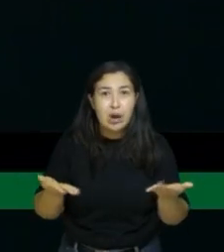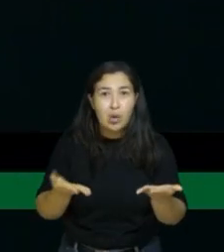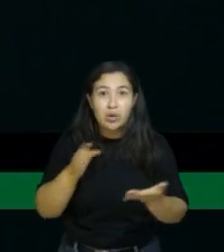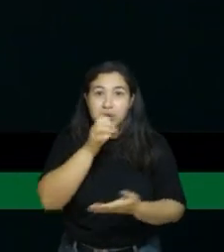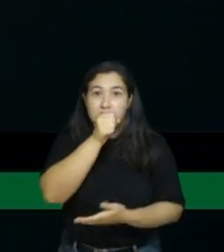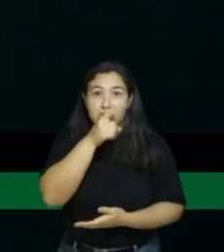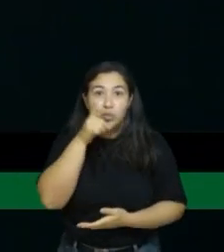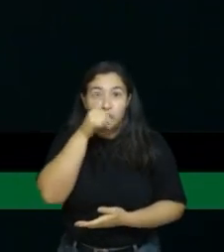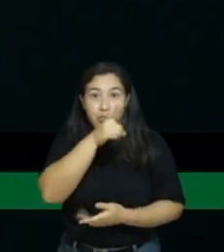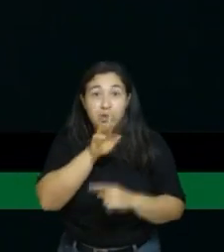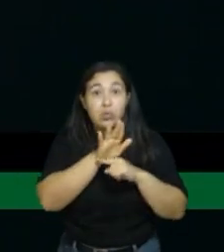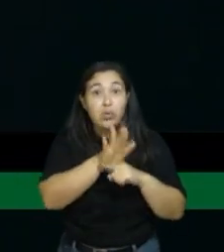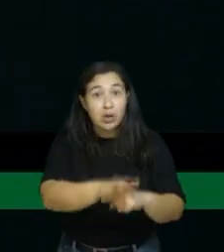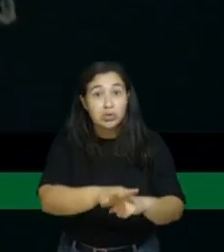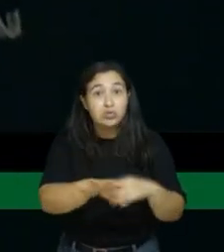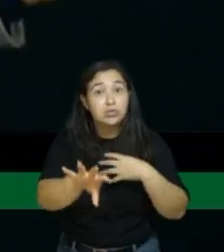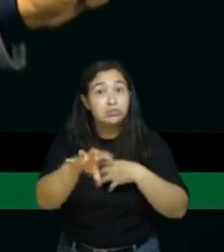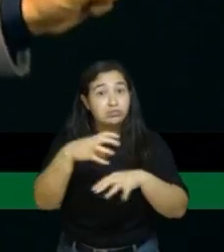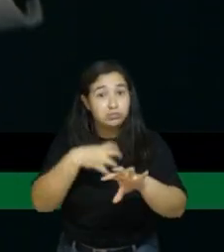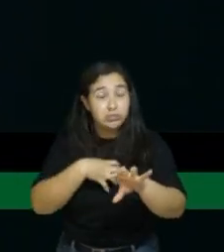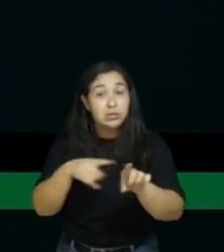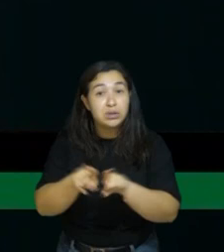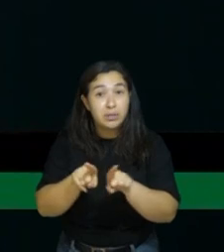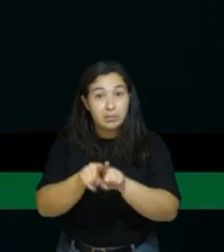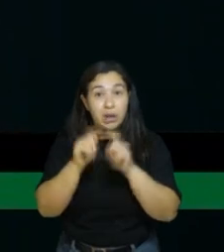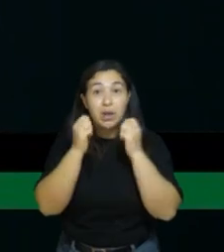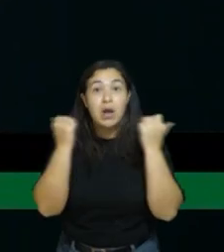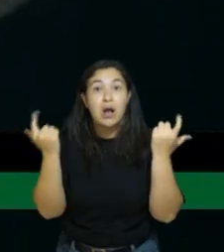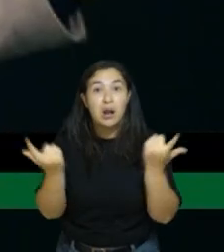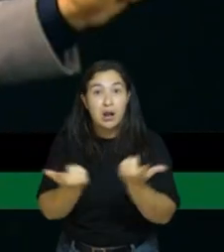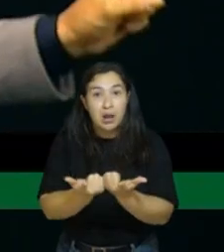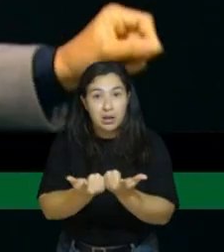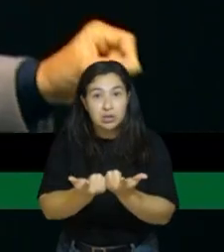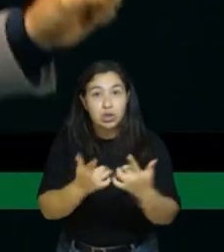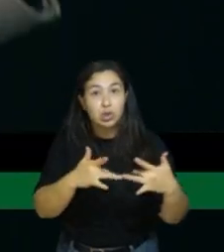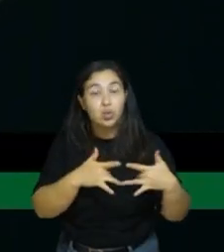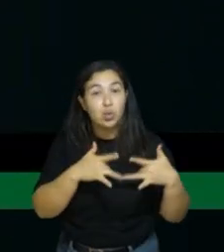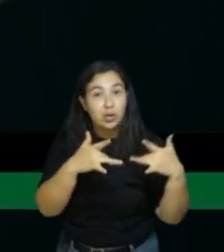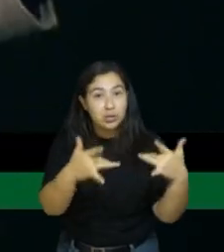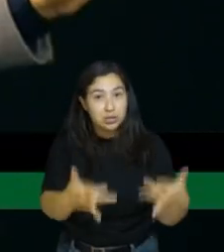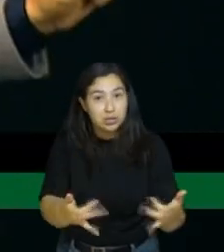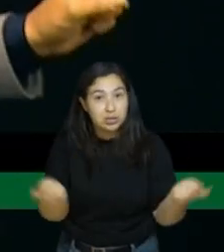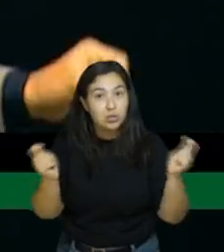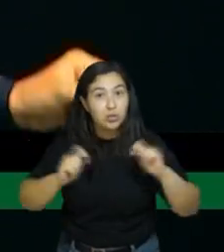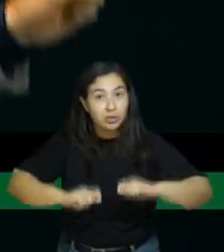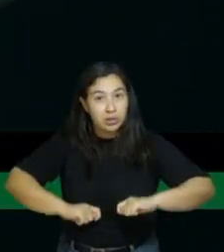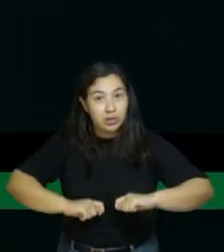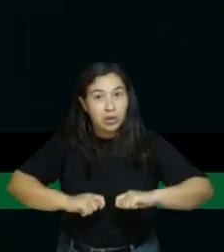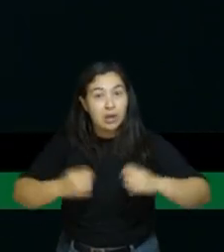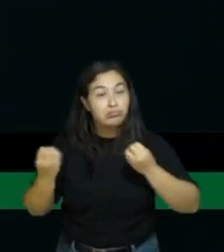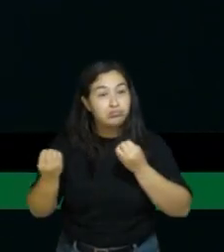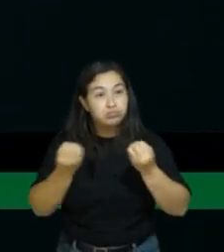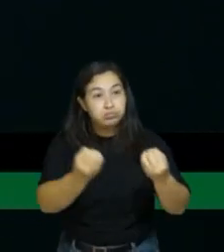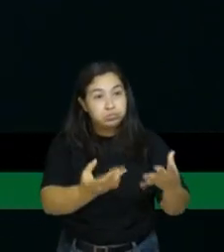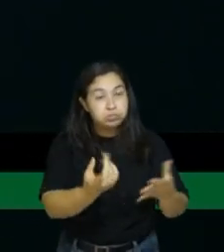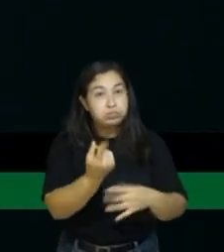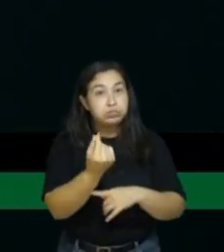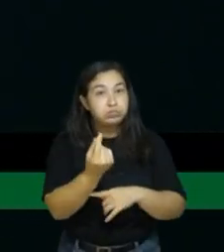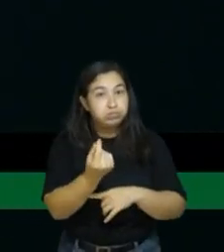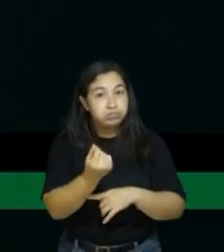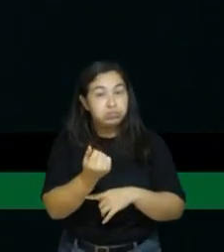semana a essas ações solidárias a casa Legislativa fez uma grande gesto e ind destinar recursos e fazendo uma grande